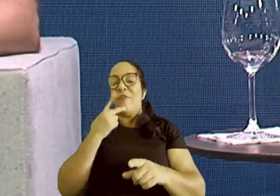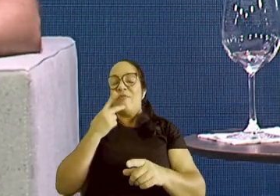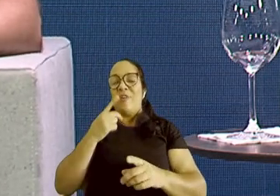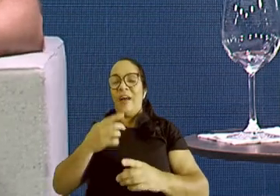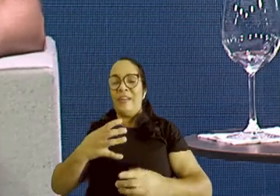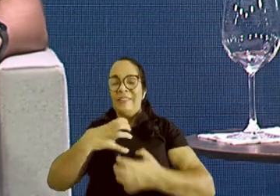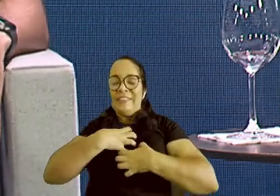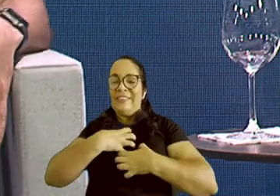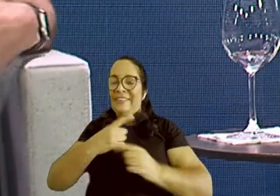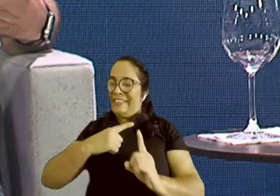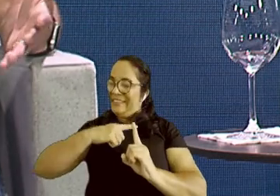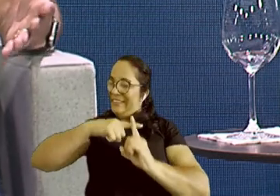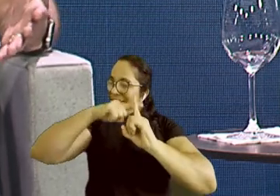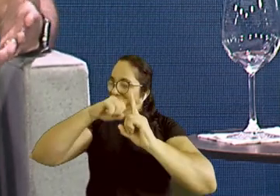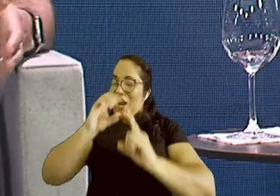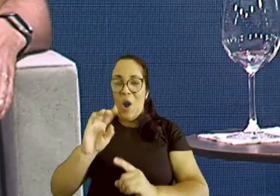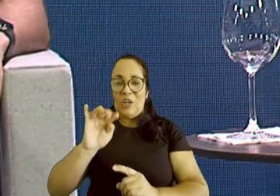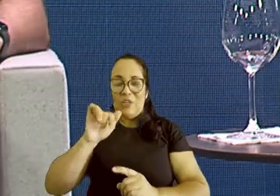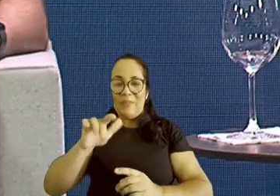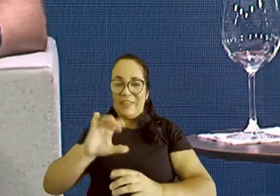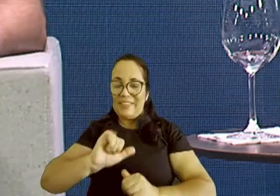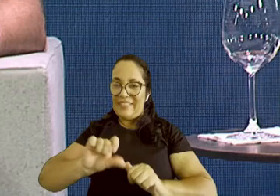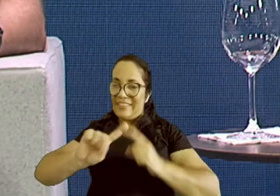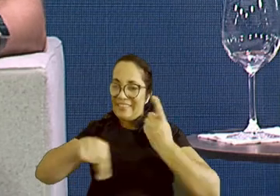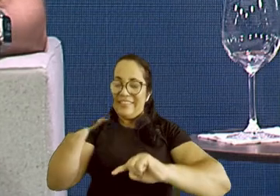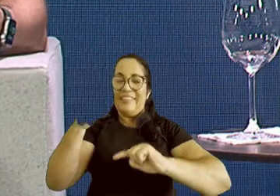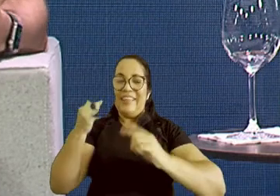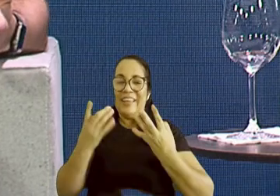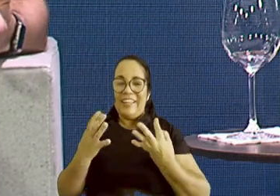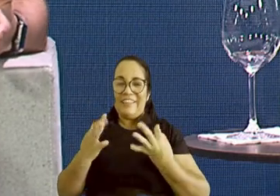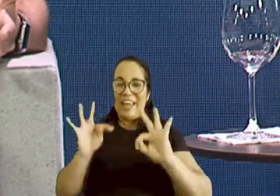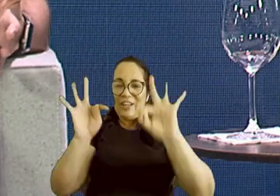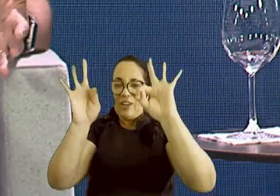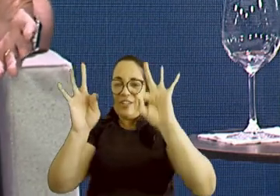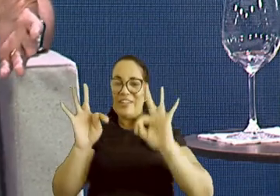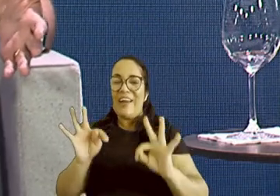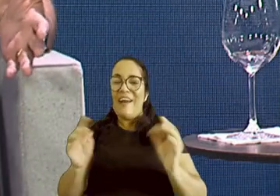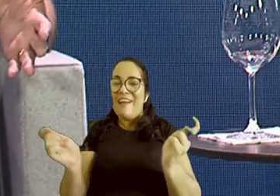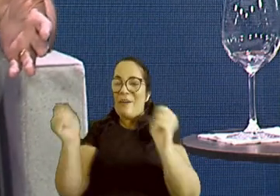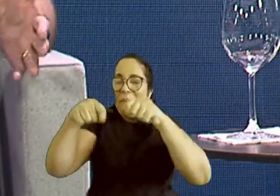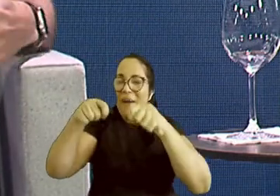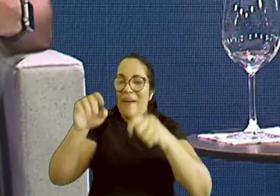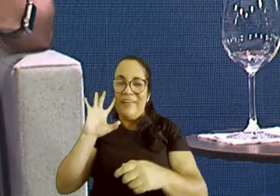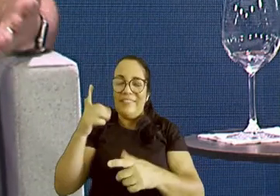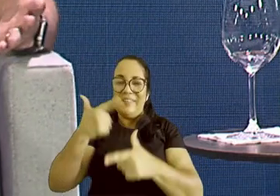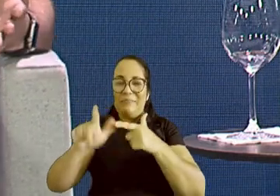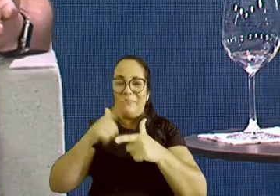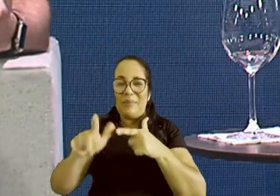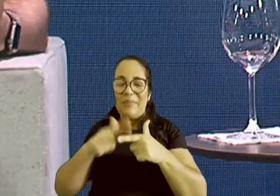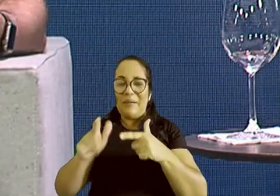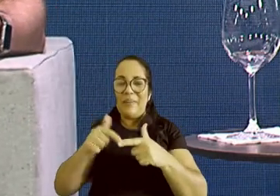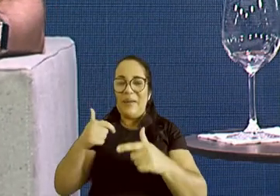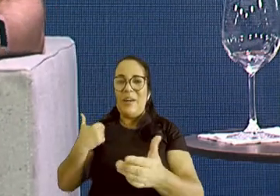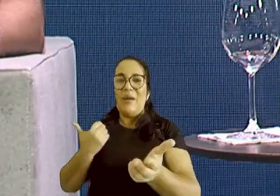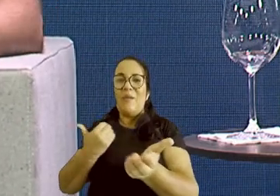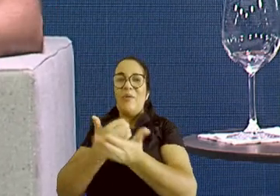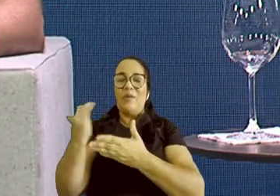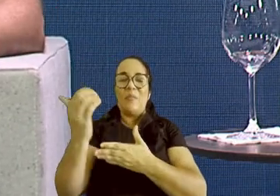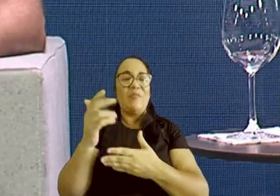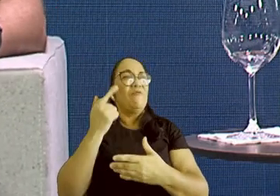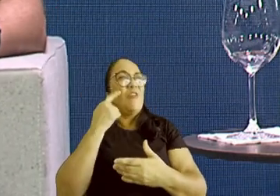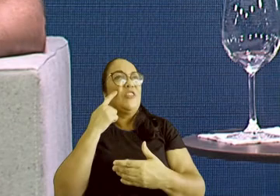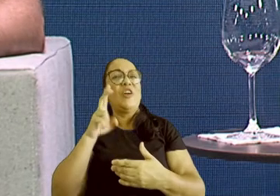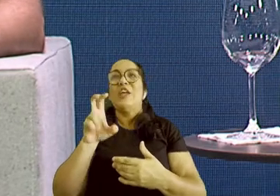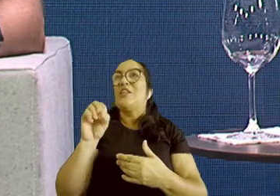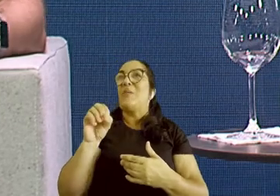então a tecnologia é um meio de resolver muito problema assim quando eu comecei a vir de 50 60 bilhões de pessoas não tinham conta